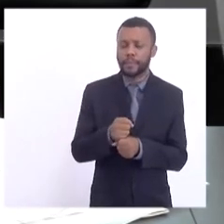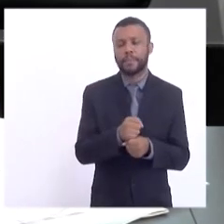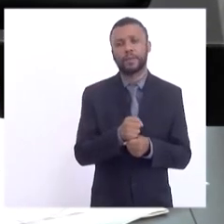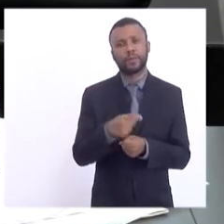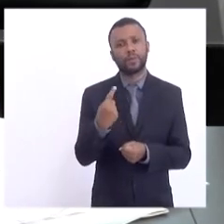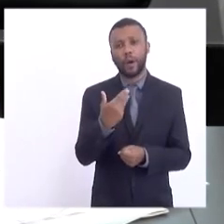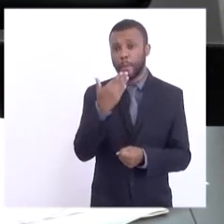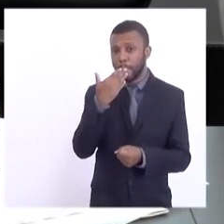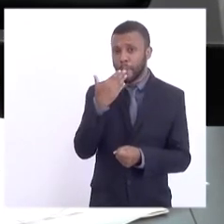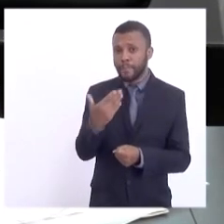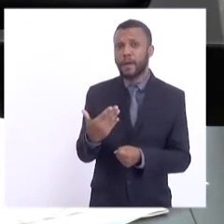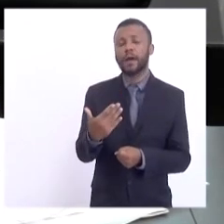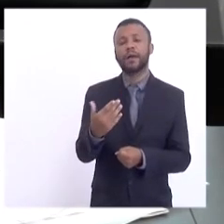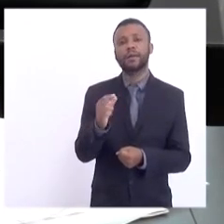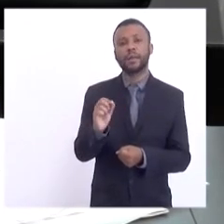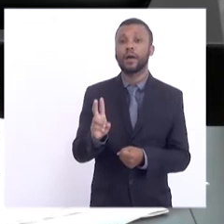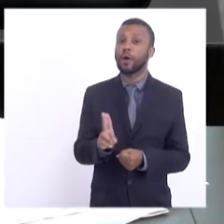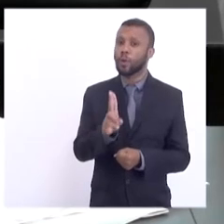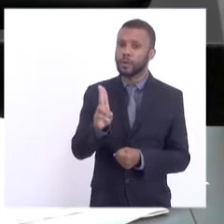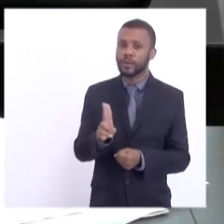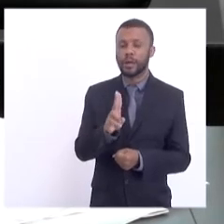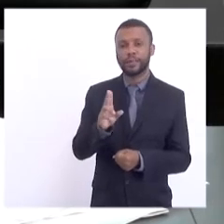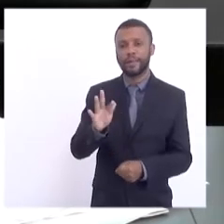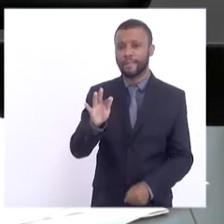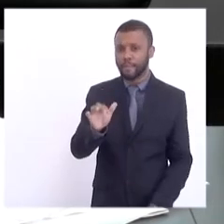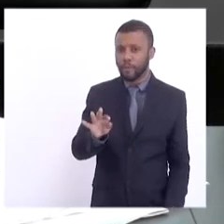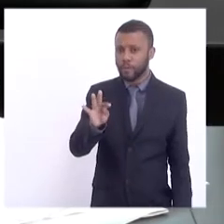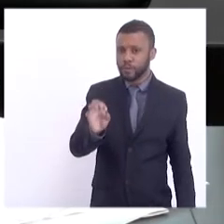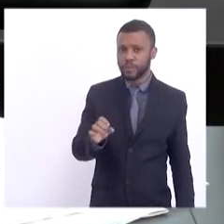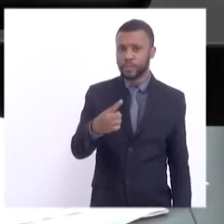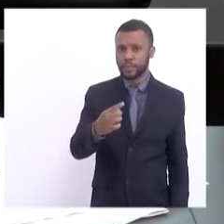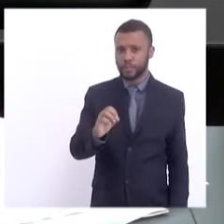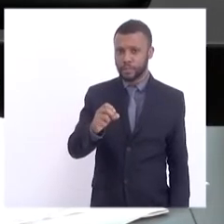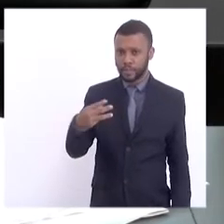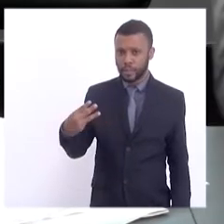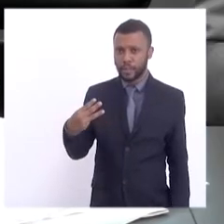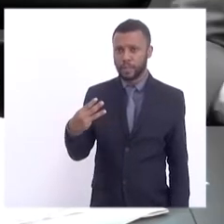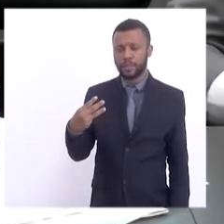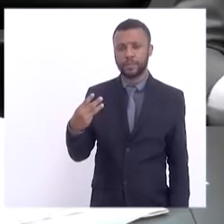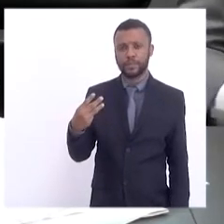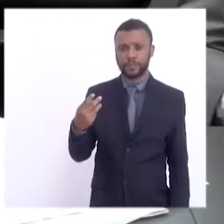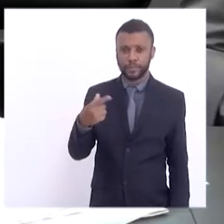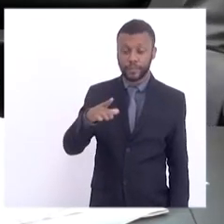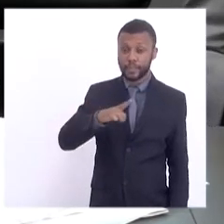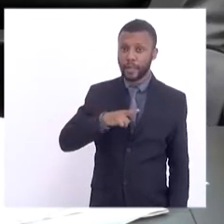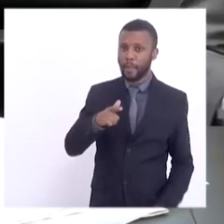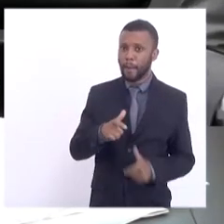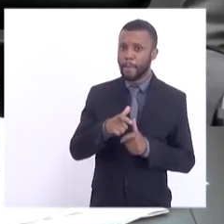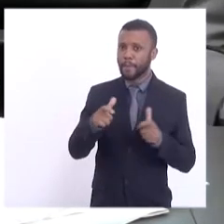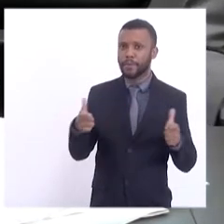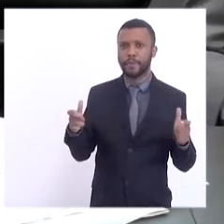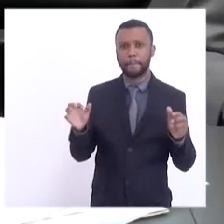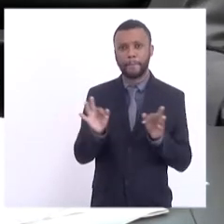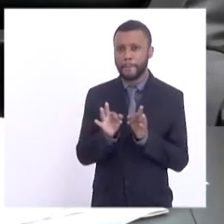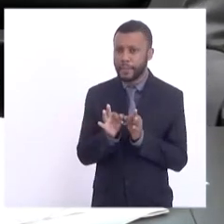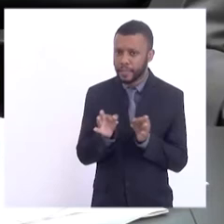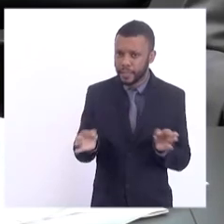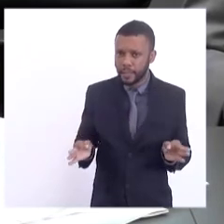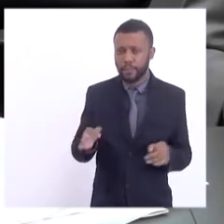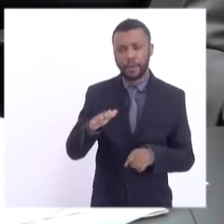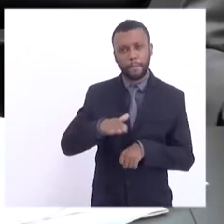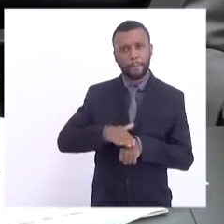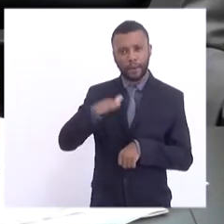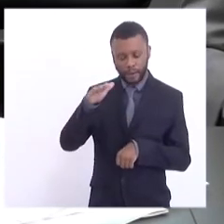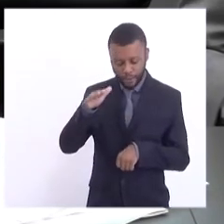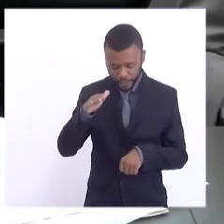prefere que seja utilizado a fonte 103 do fizer AD tem uma abrangência menor o e